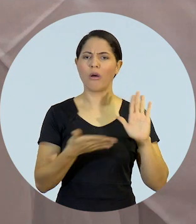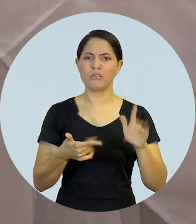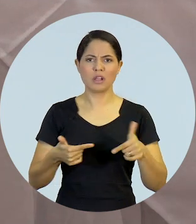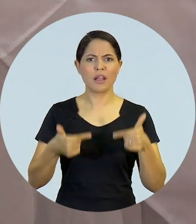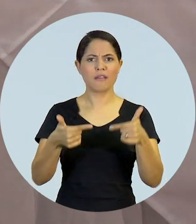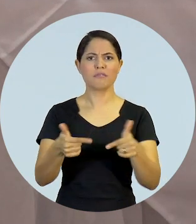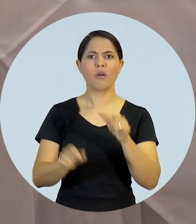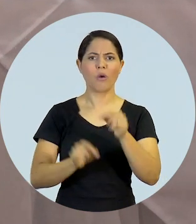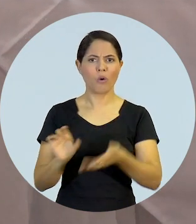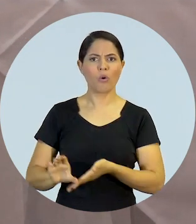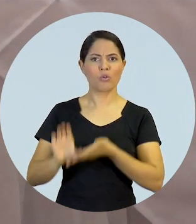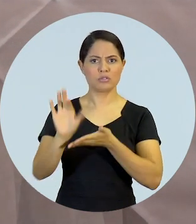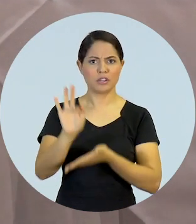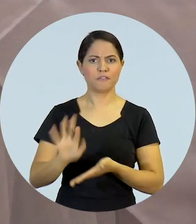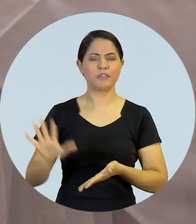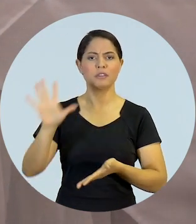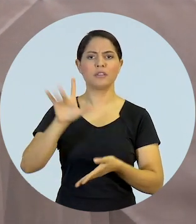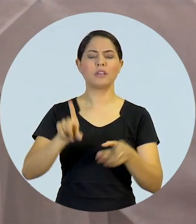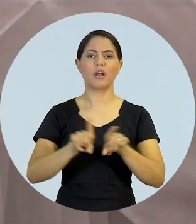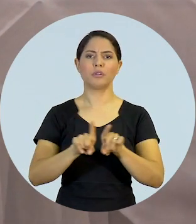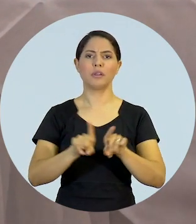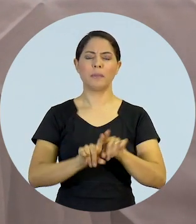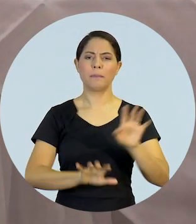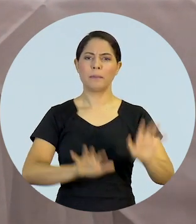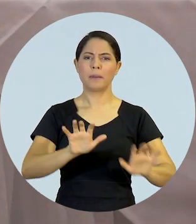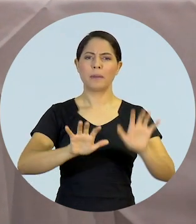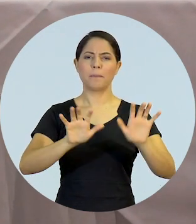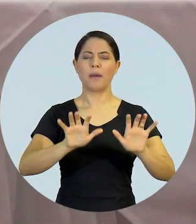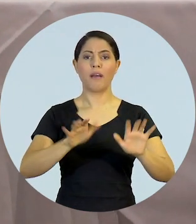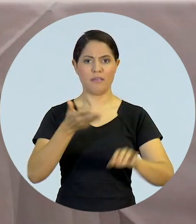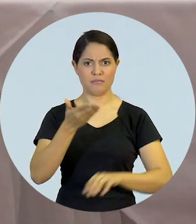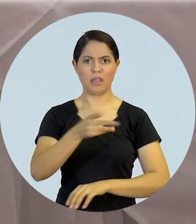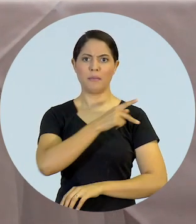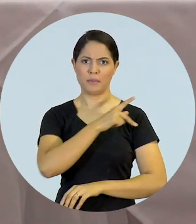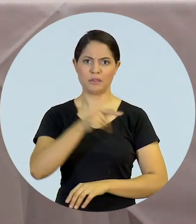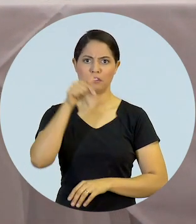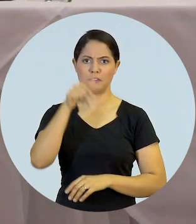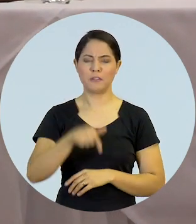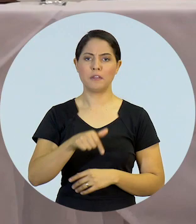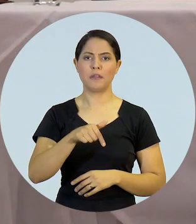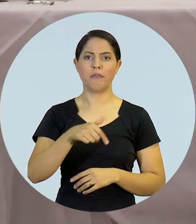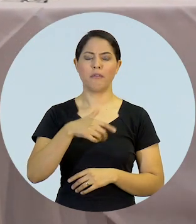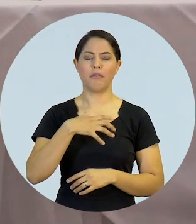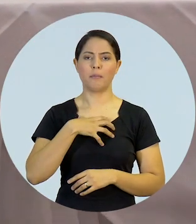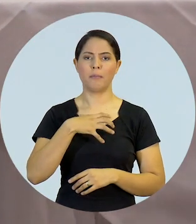proposição, tanto para o nosso Conselho Federal, quanto aqui para a nossa presidente